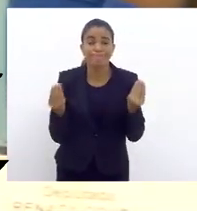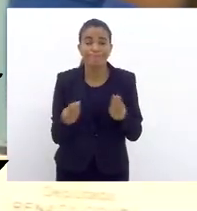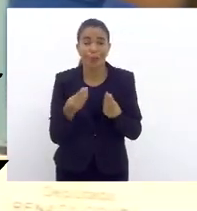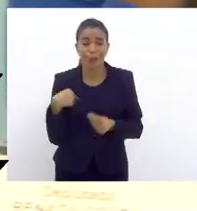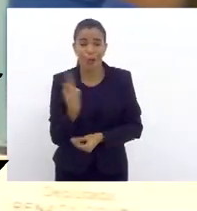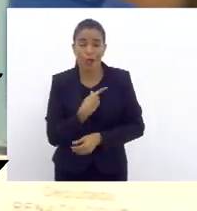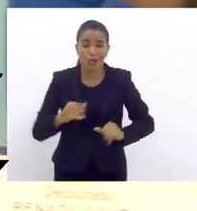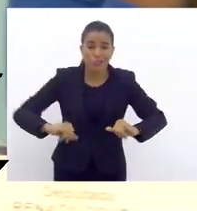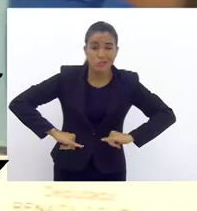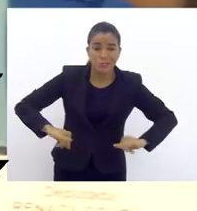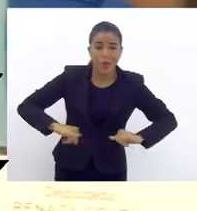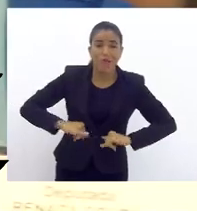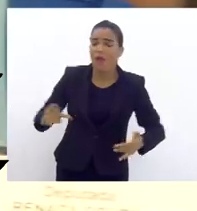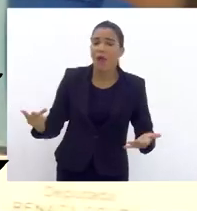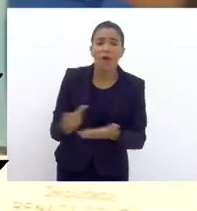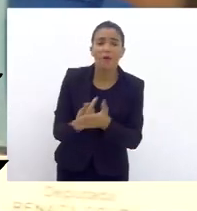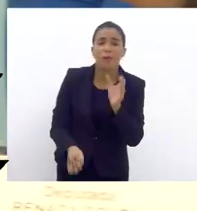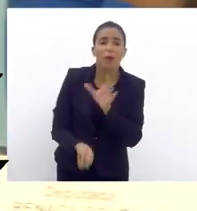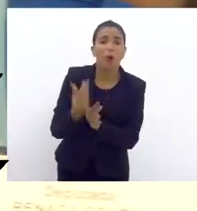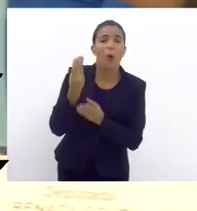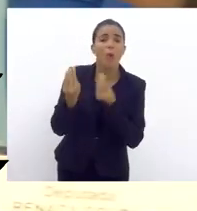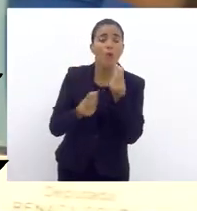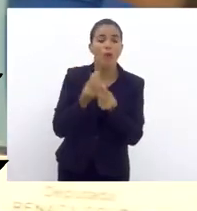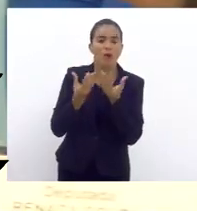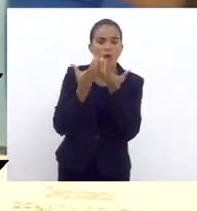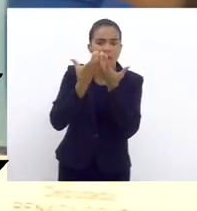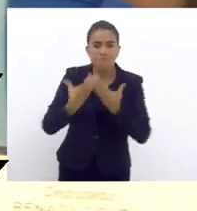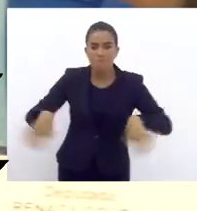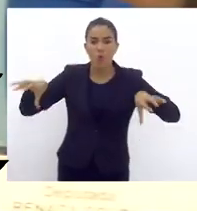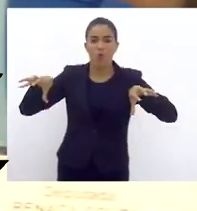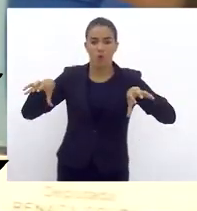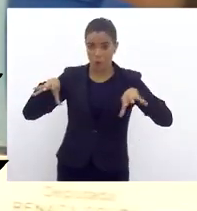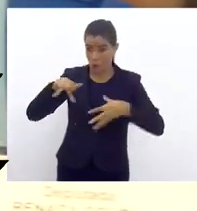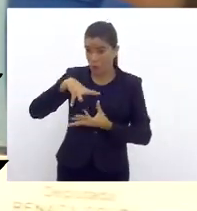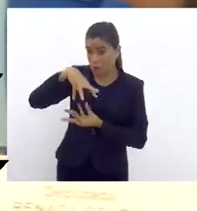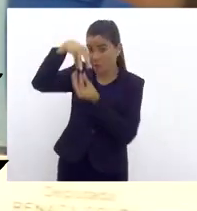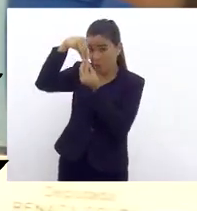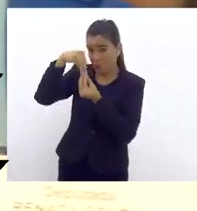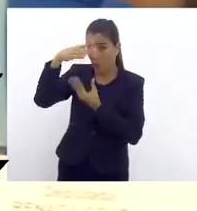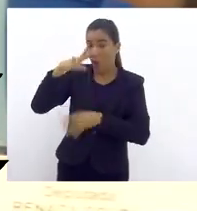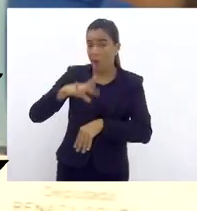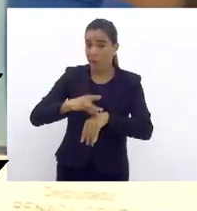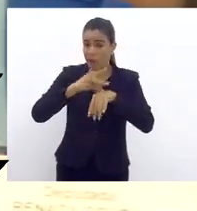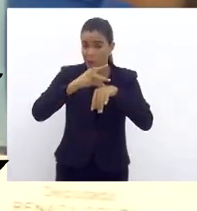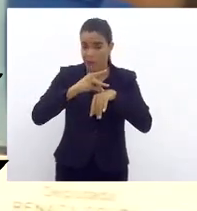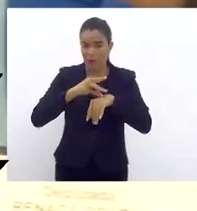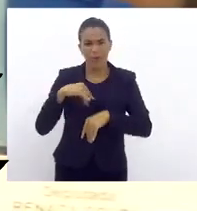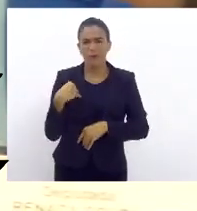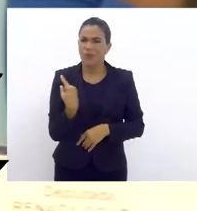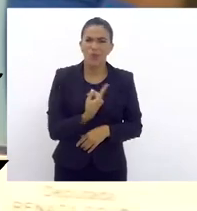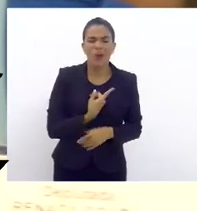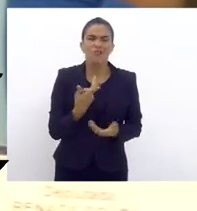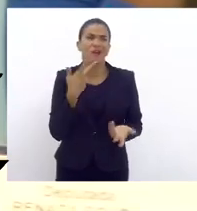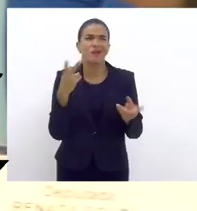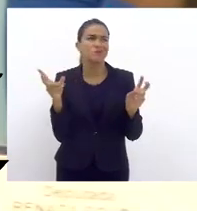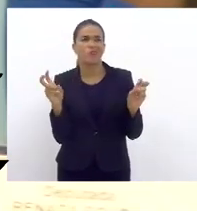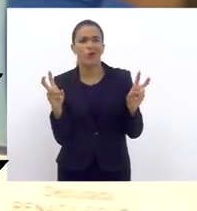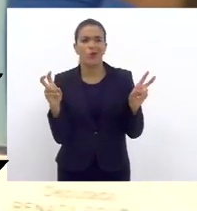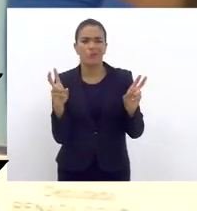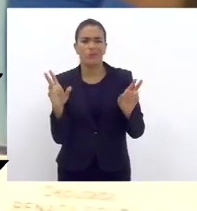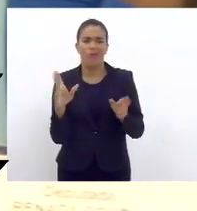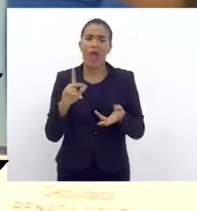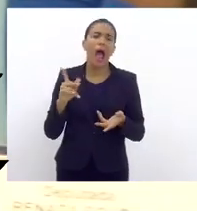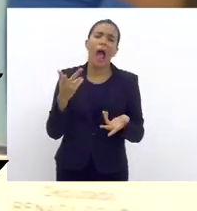é oriunda da Separação do espiritual e do material aqui ninguém tá falando para